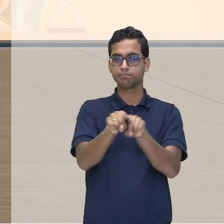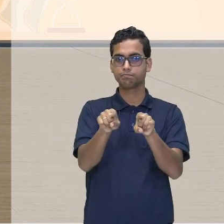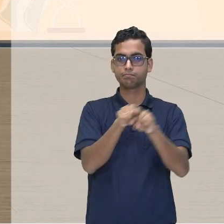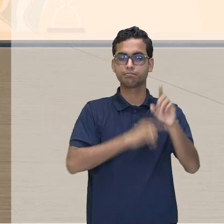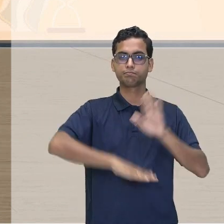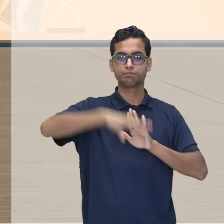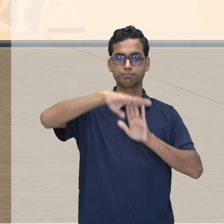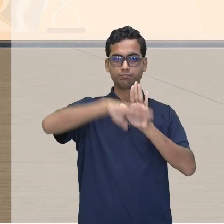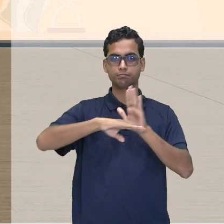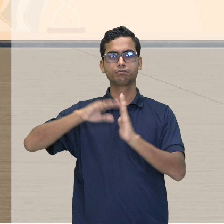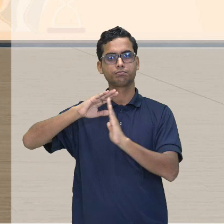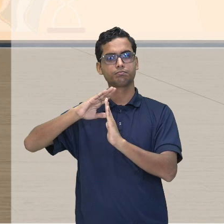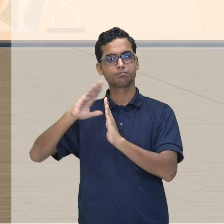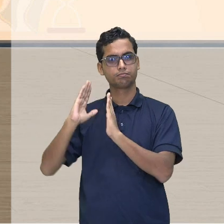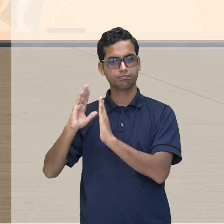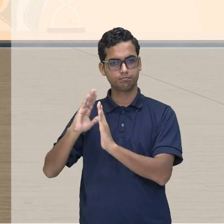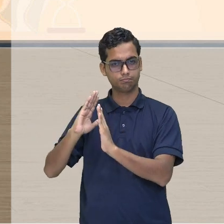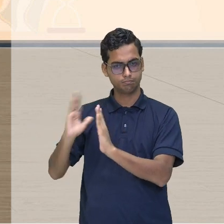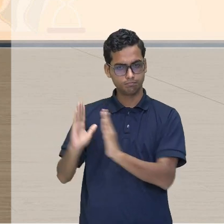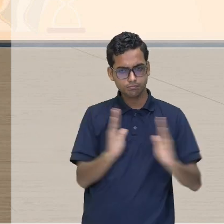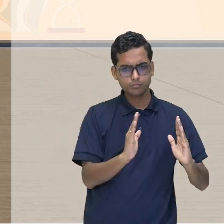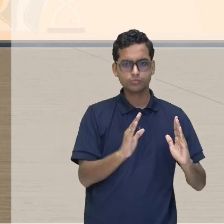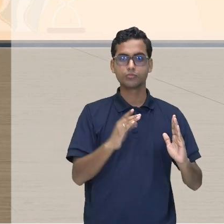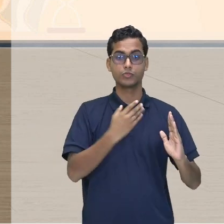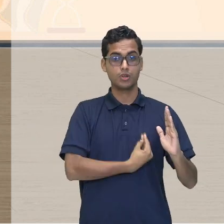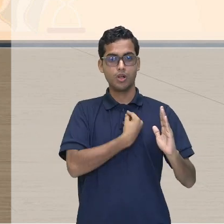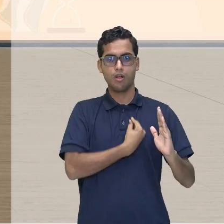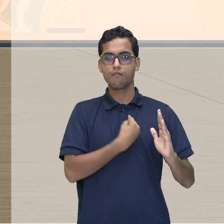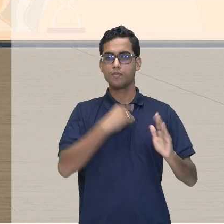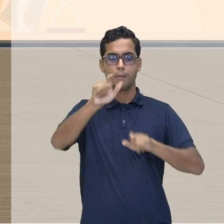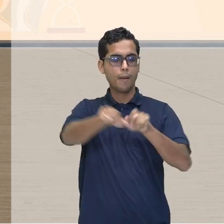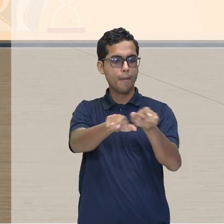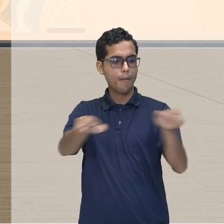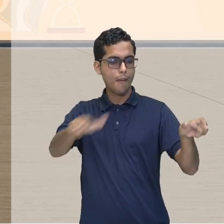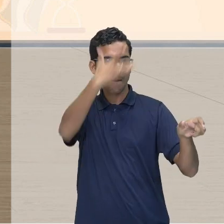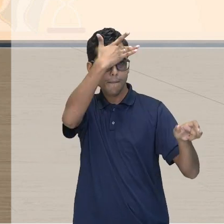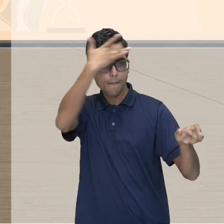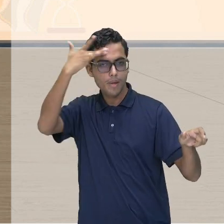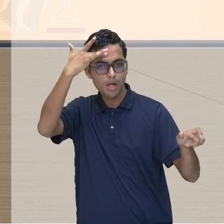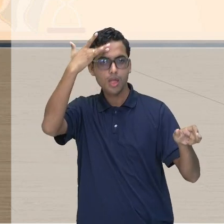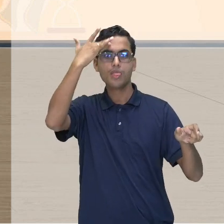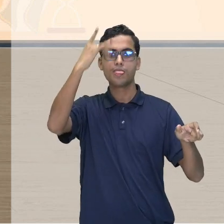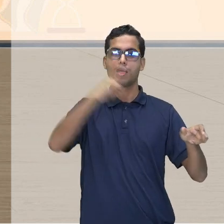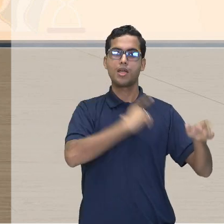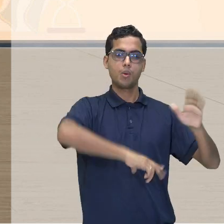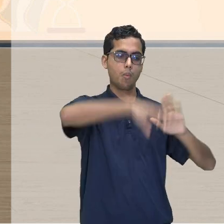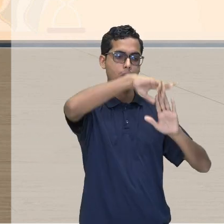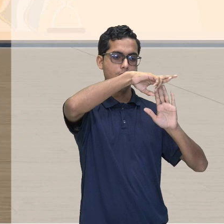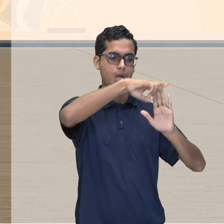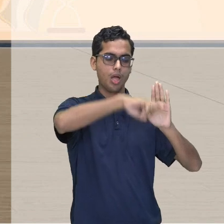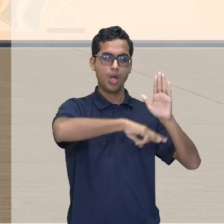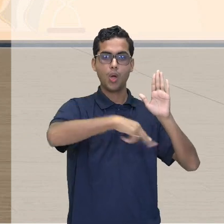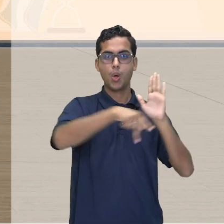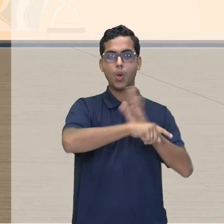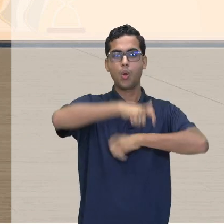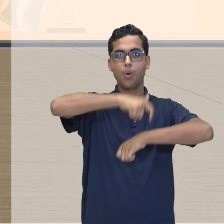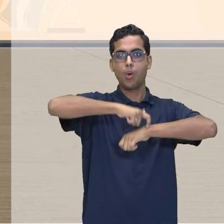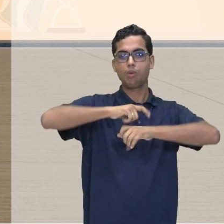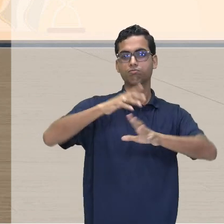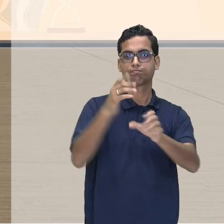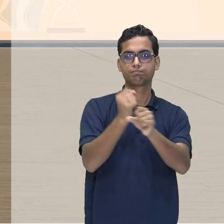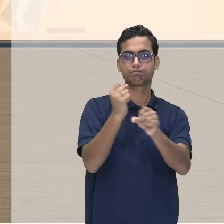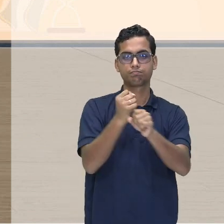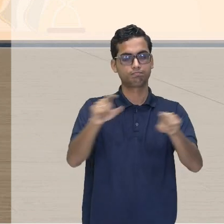o que eu estava comentando com vocês, a vida de todo mundo hoje em dia é regido por essas regras de contagem do tempo.